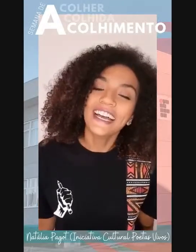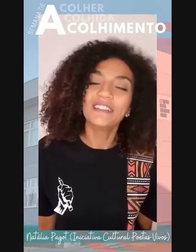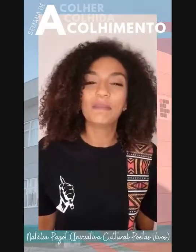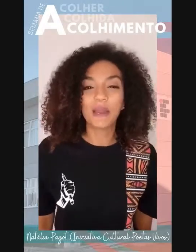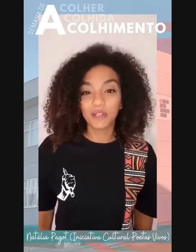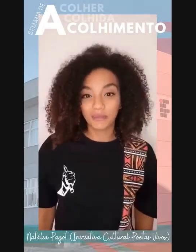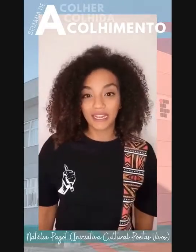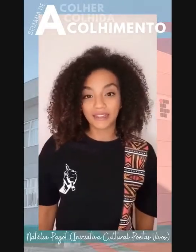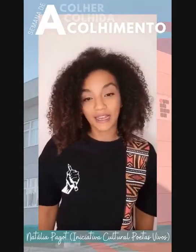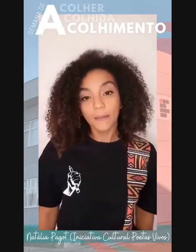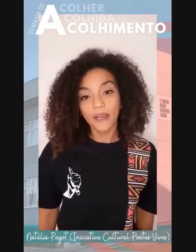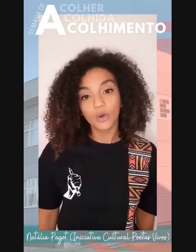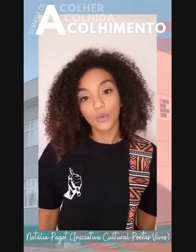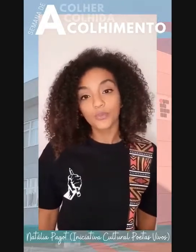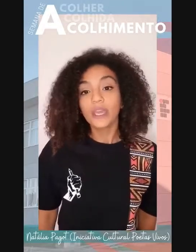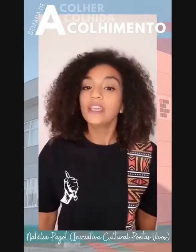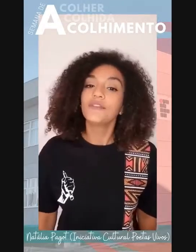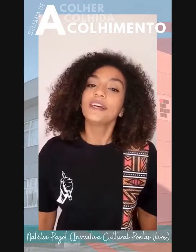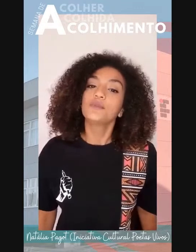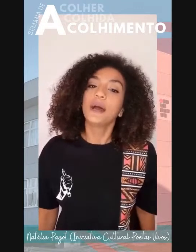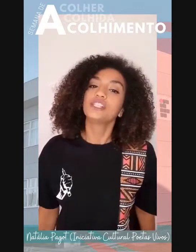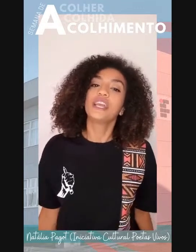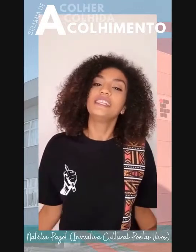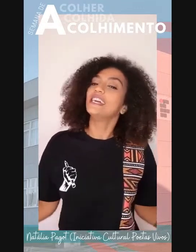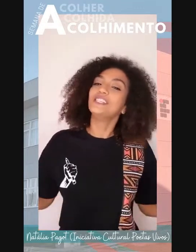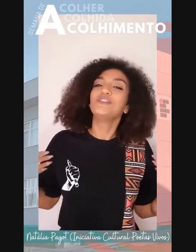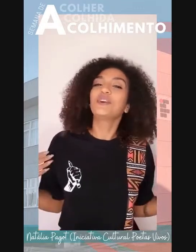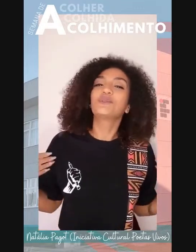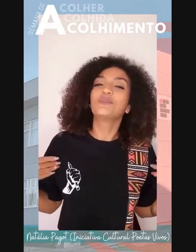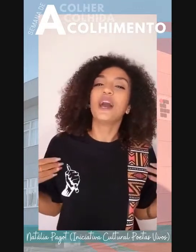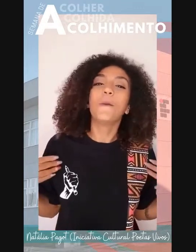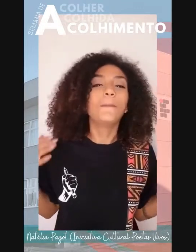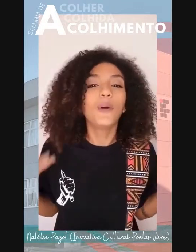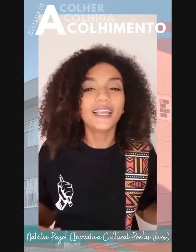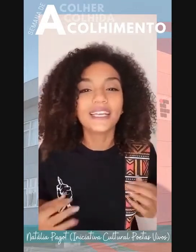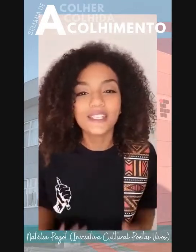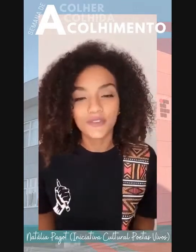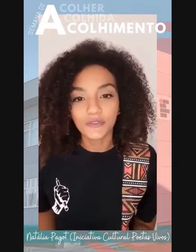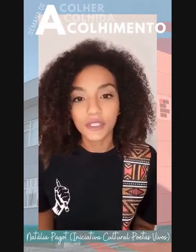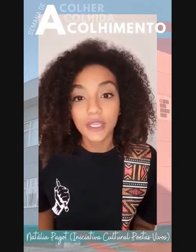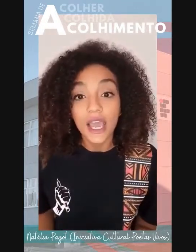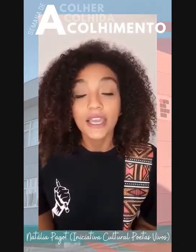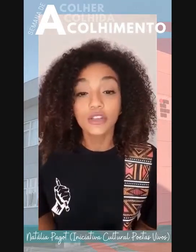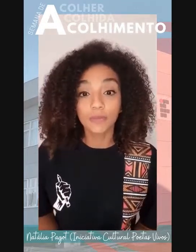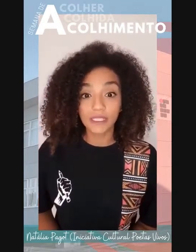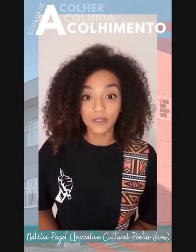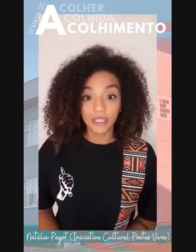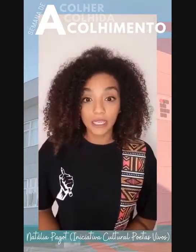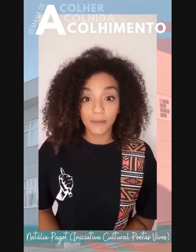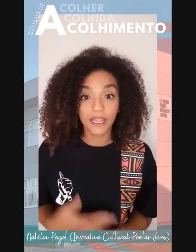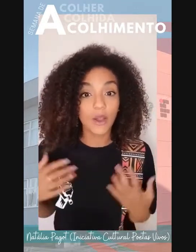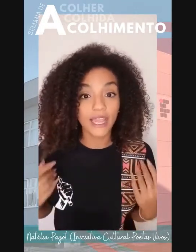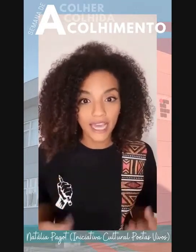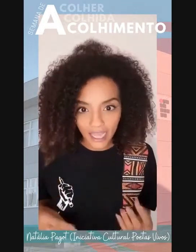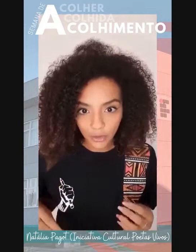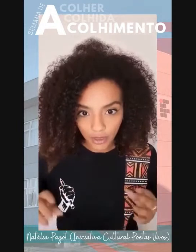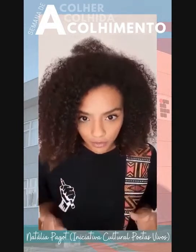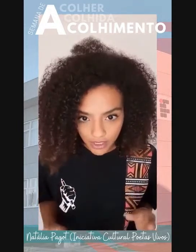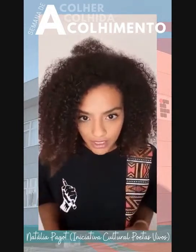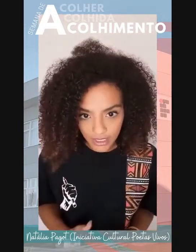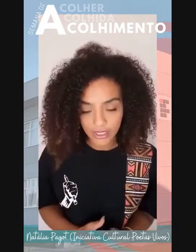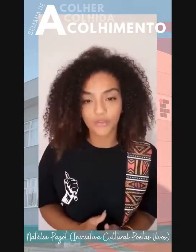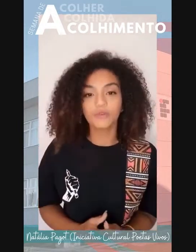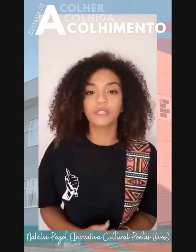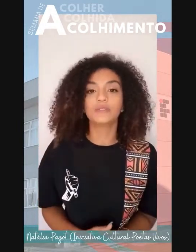Olá, meu nome é Natália Pagô e eu faço parte da iniciativa cultural Poetas Vivos. E eu estou passando aqui para dar um recado